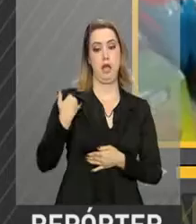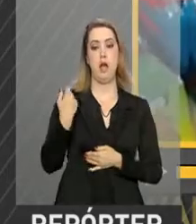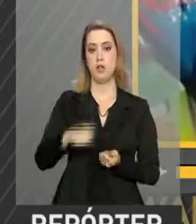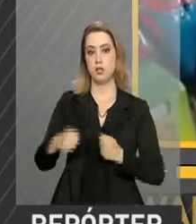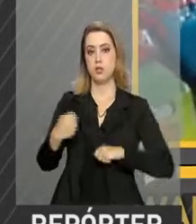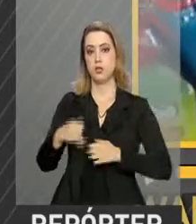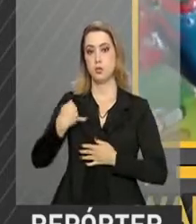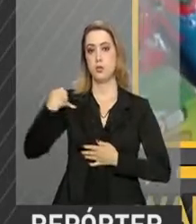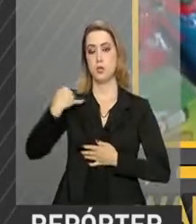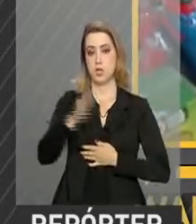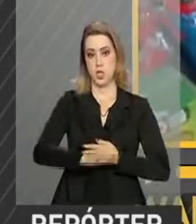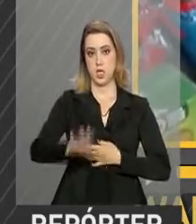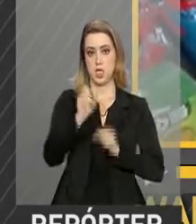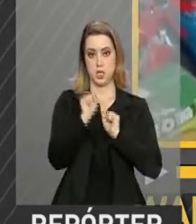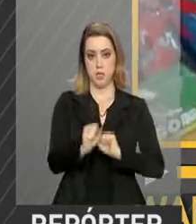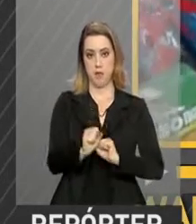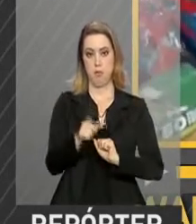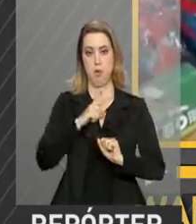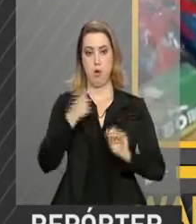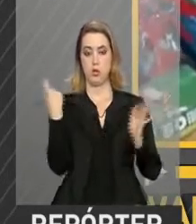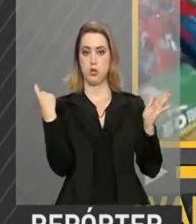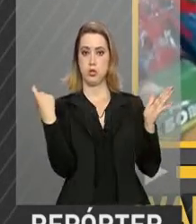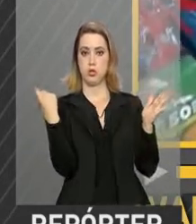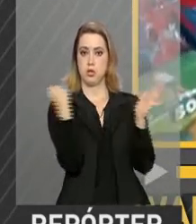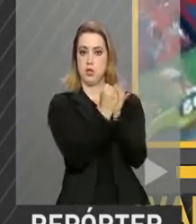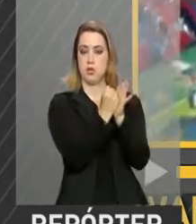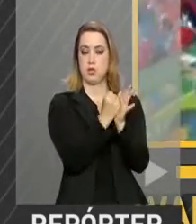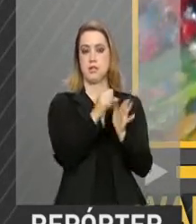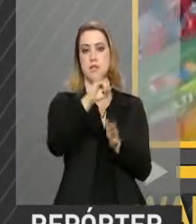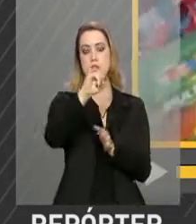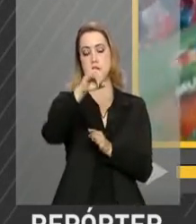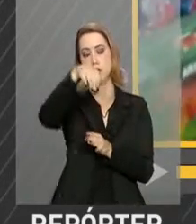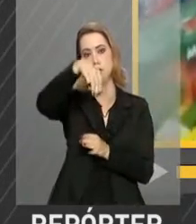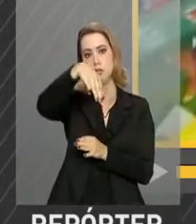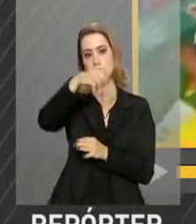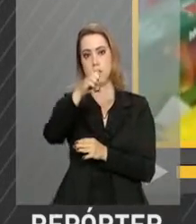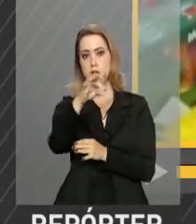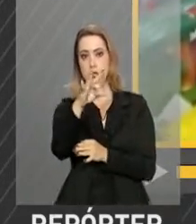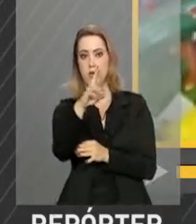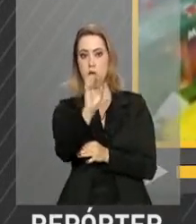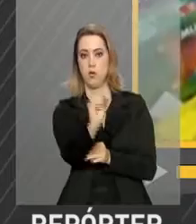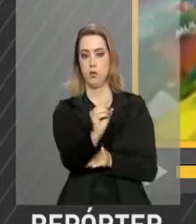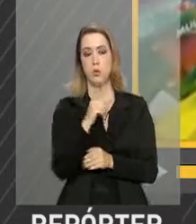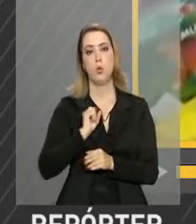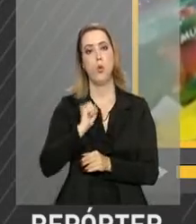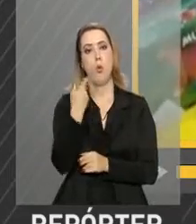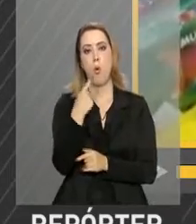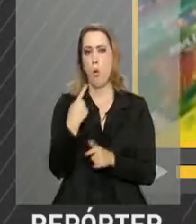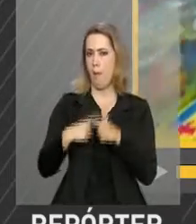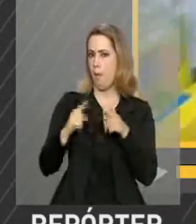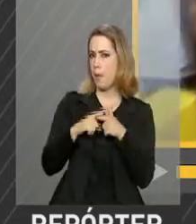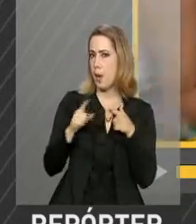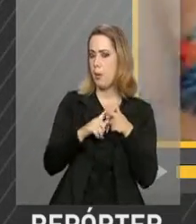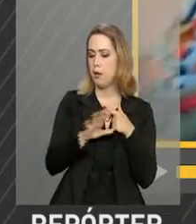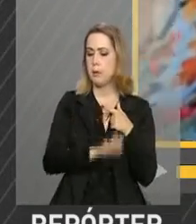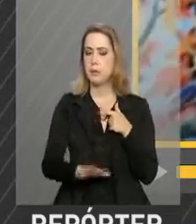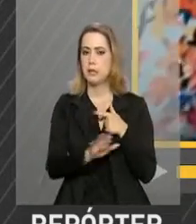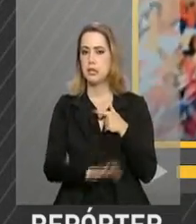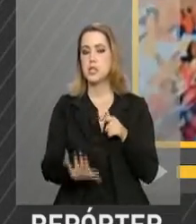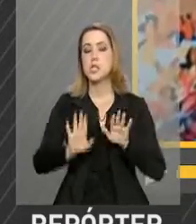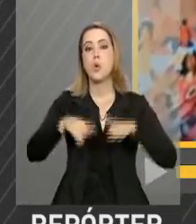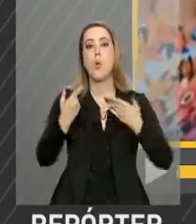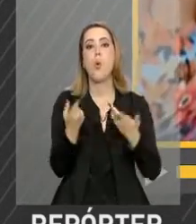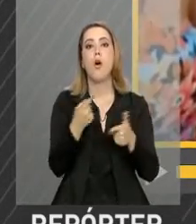adequada com a criança, o selo do Inmetro, a certificação e se o brinquedo tem algum risco para a criança. Qual é o